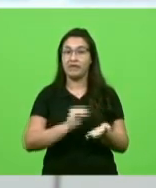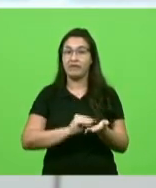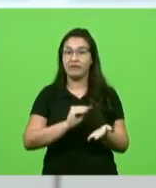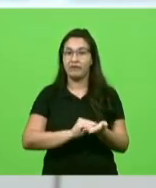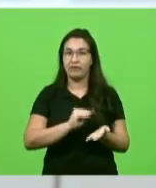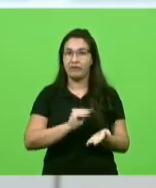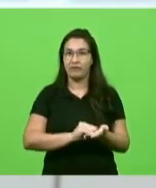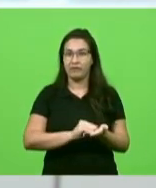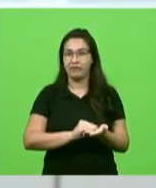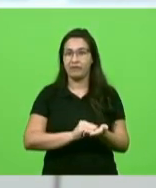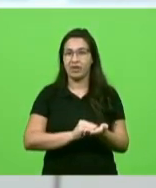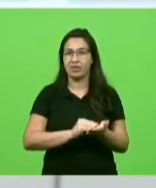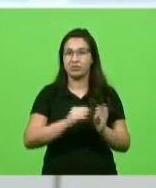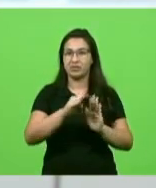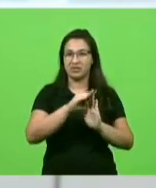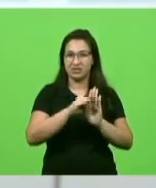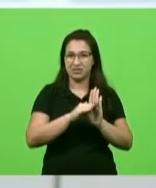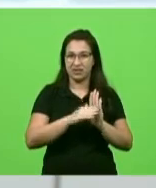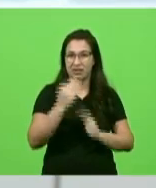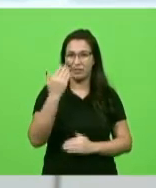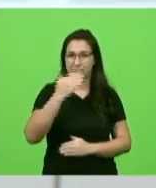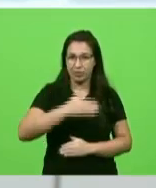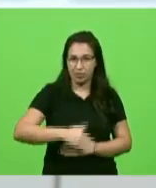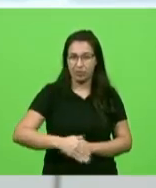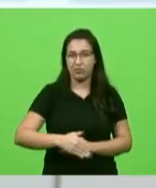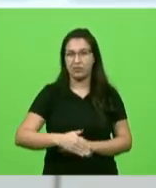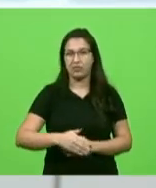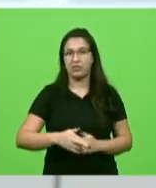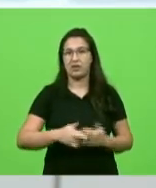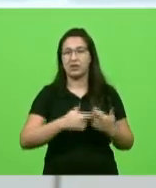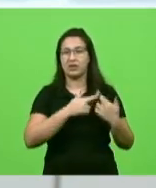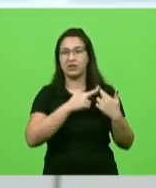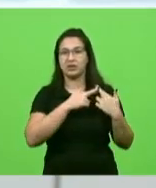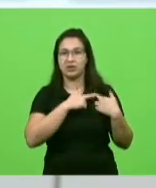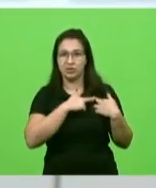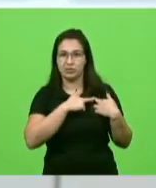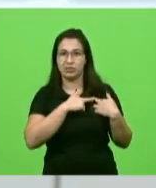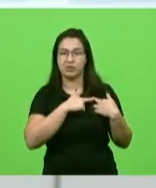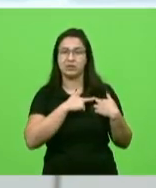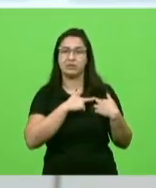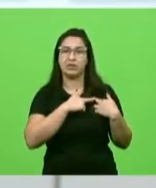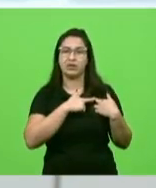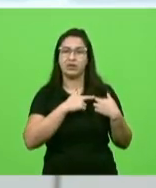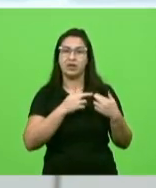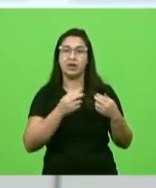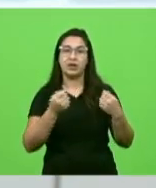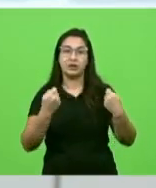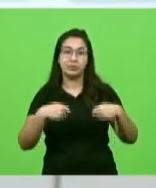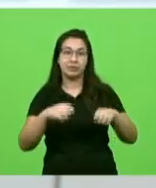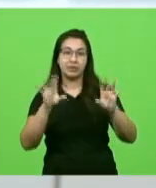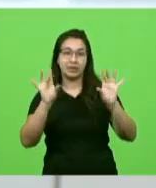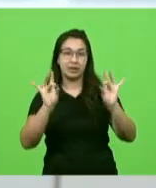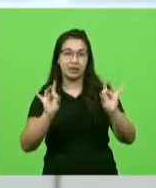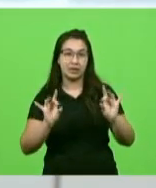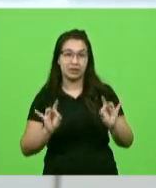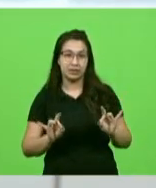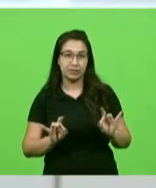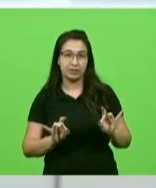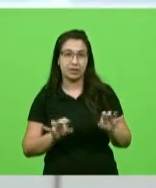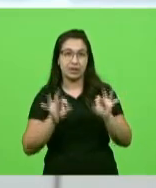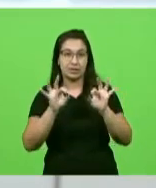suficientes de autoria e de materialidade e para caracterizar a justa causa